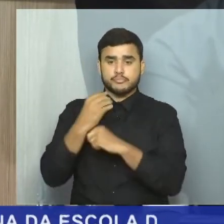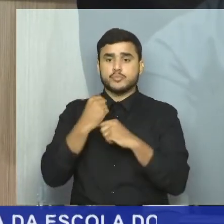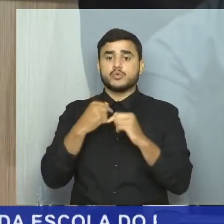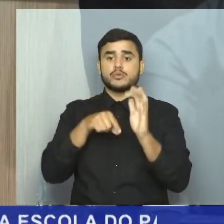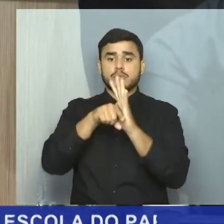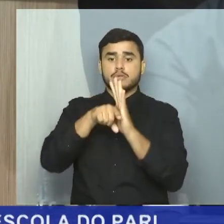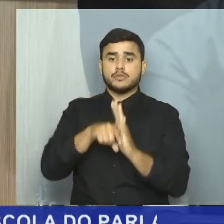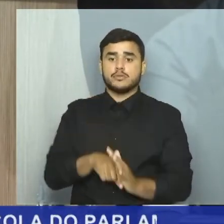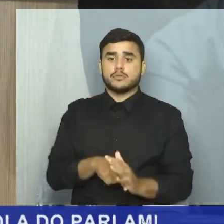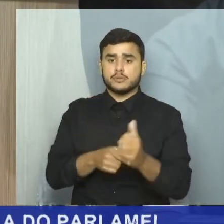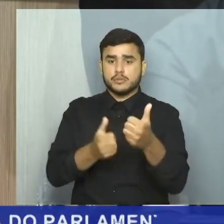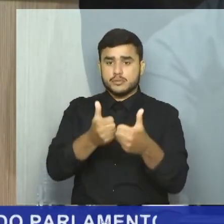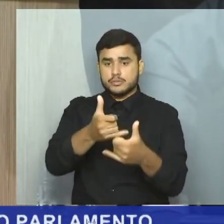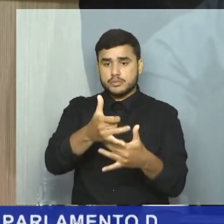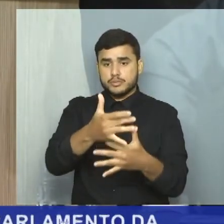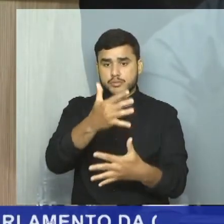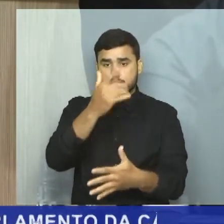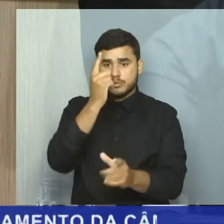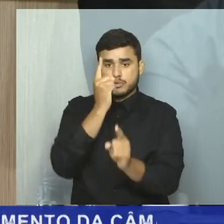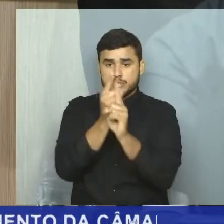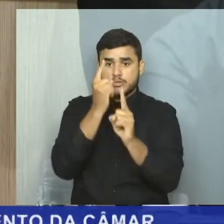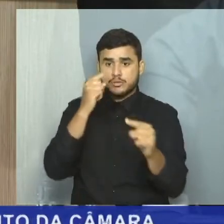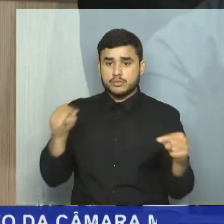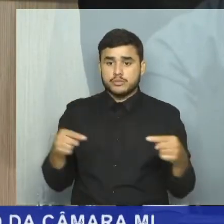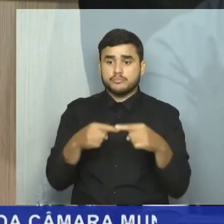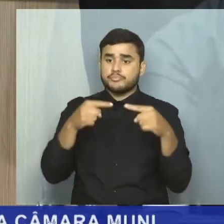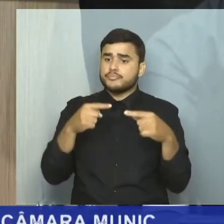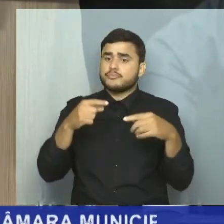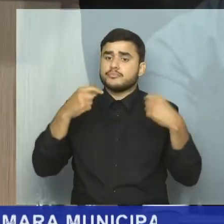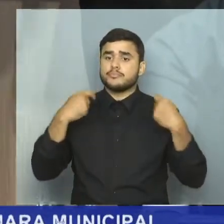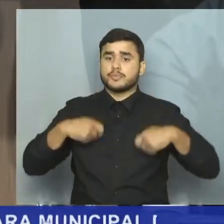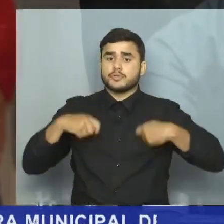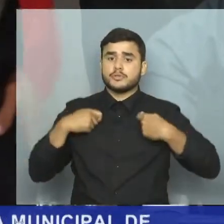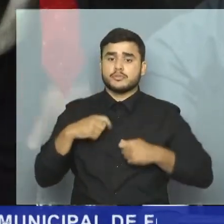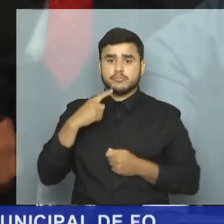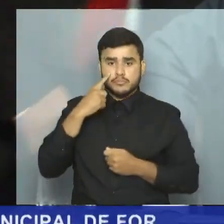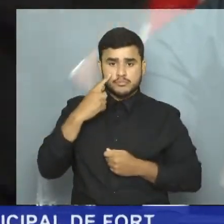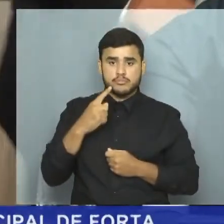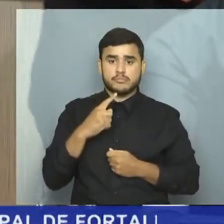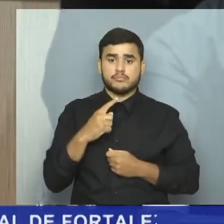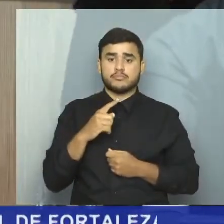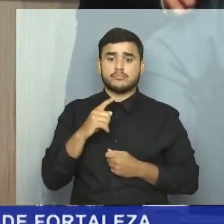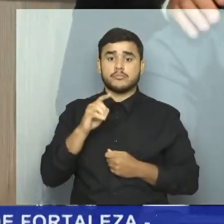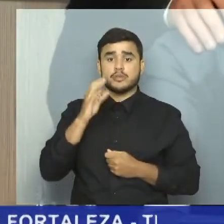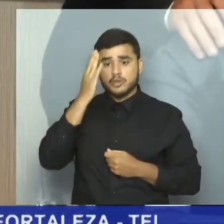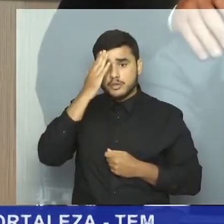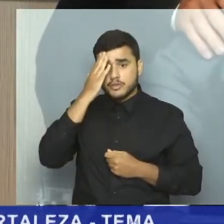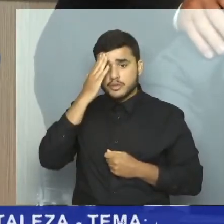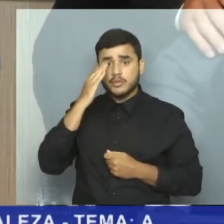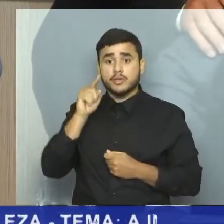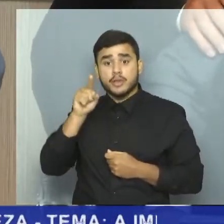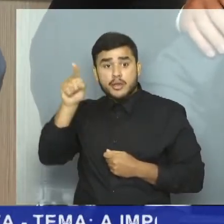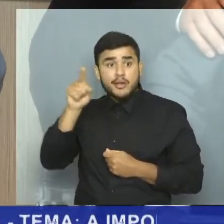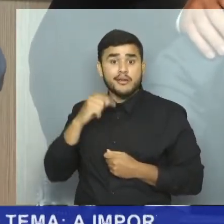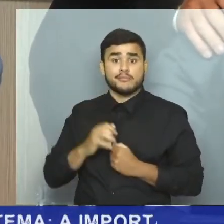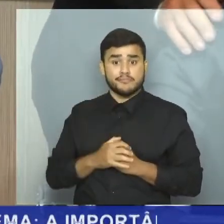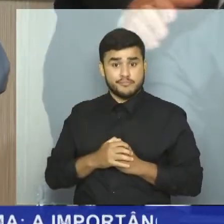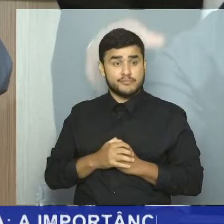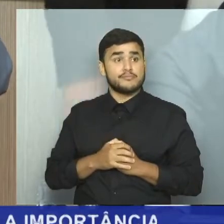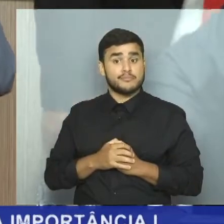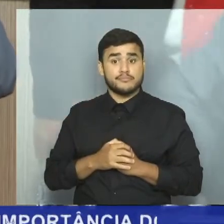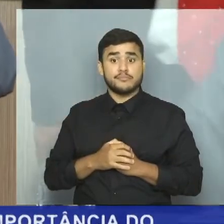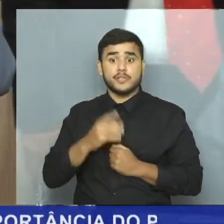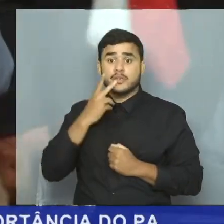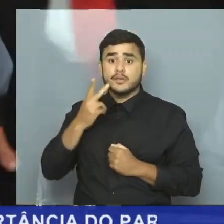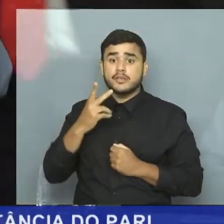a laudação será feita por um algoritmo que foi desenhado e supervisionado no MIT, lá nos Estados Unidos, com margem de